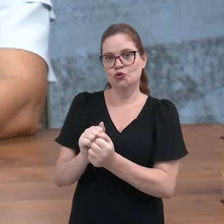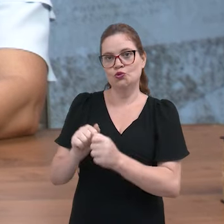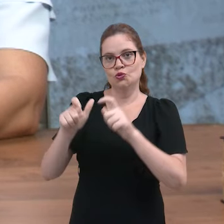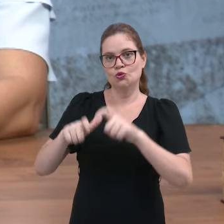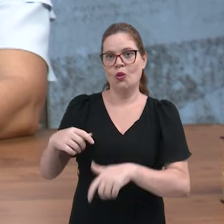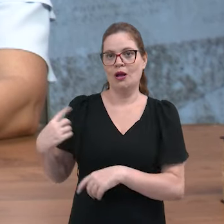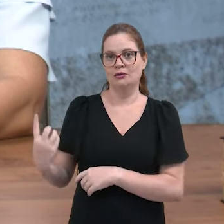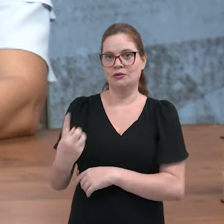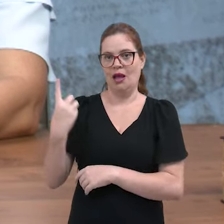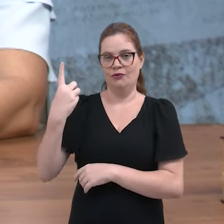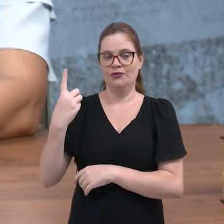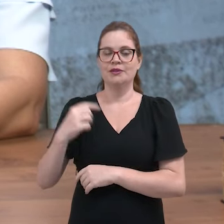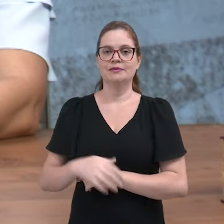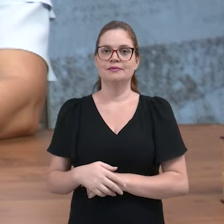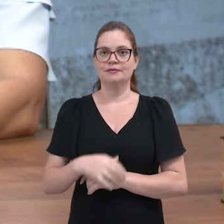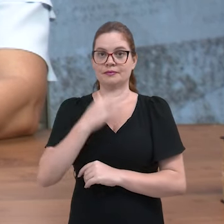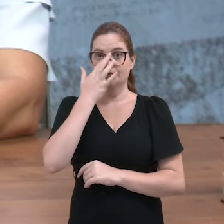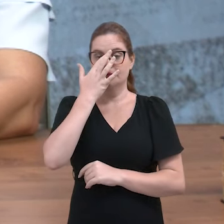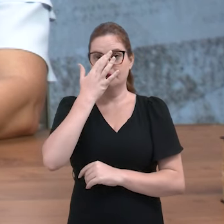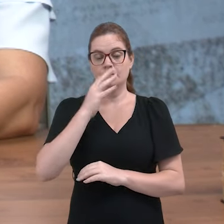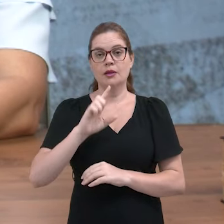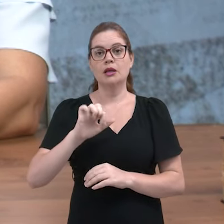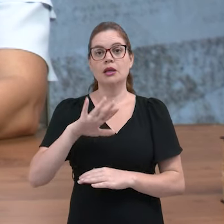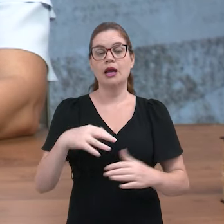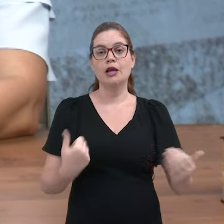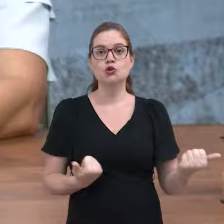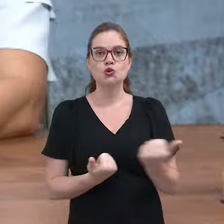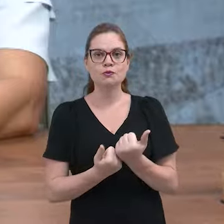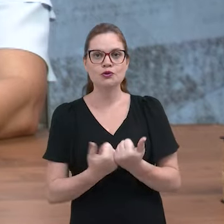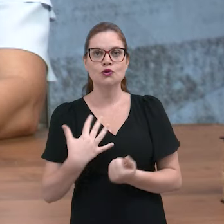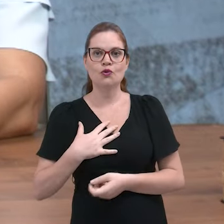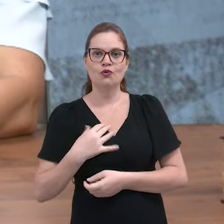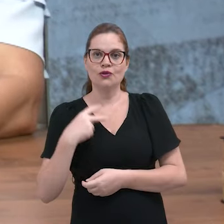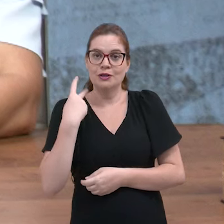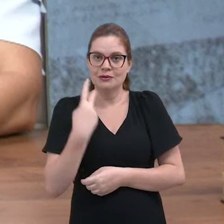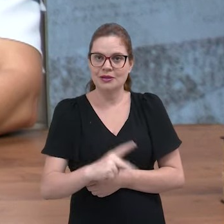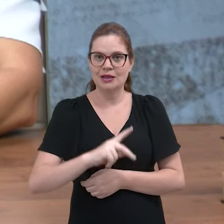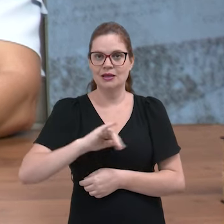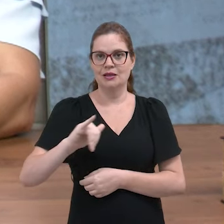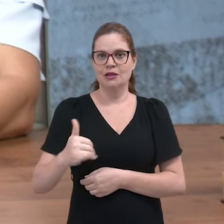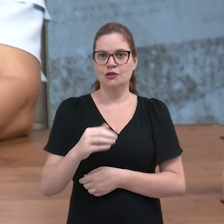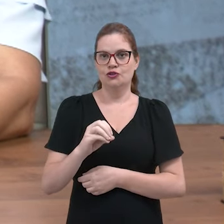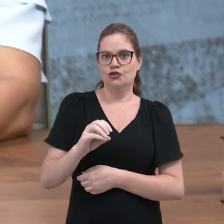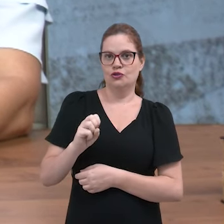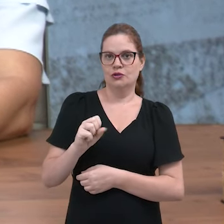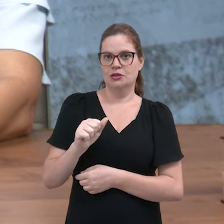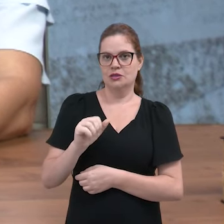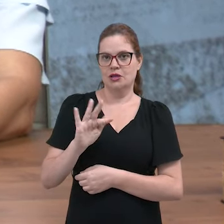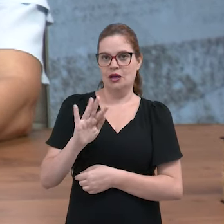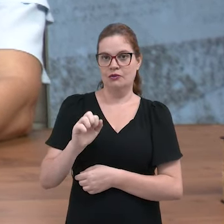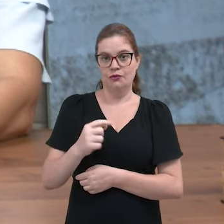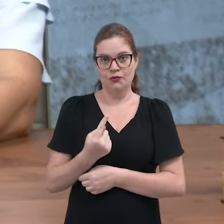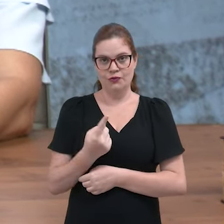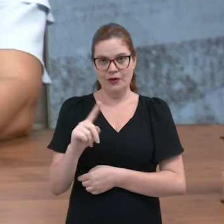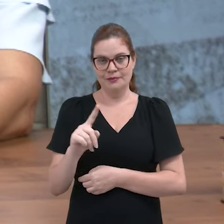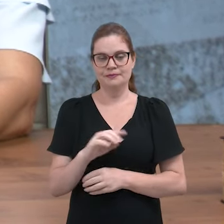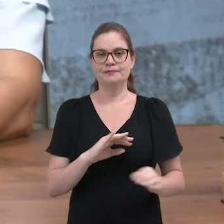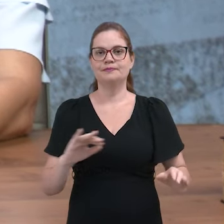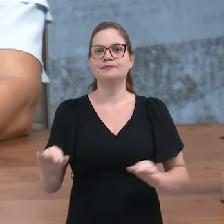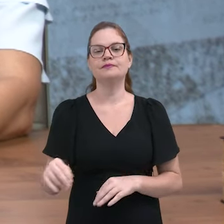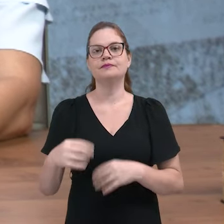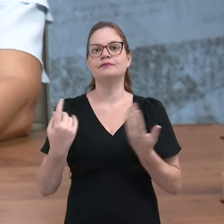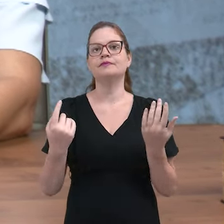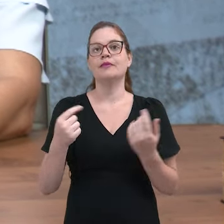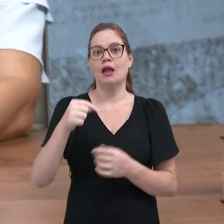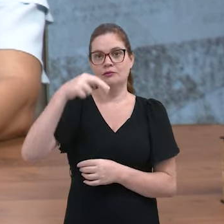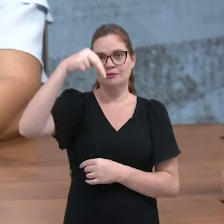de Davi, seu pai, e Josafá, seu filho, reinou em seu lugar. E